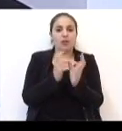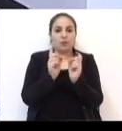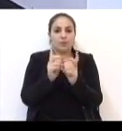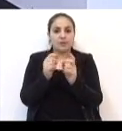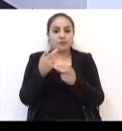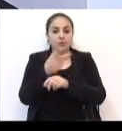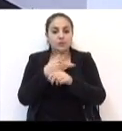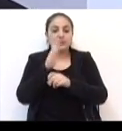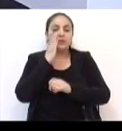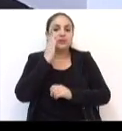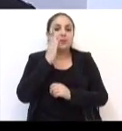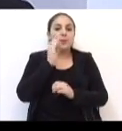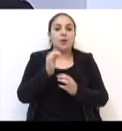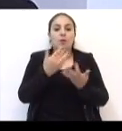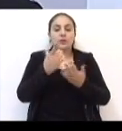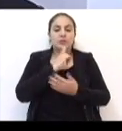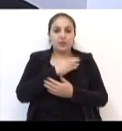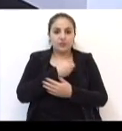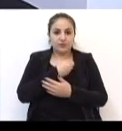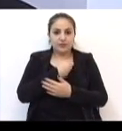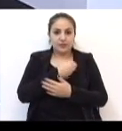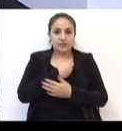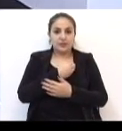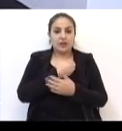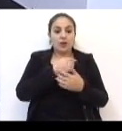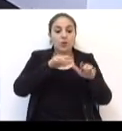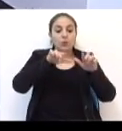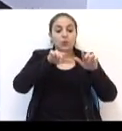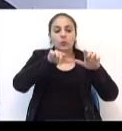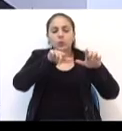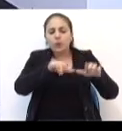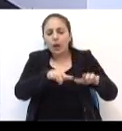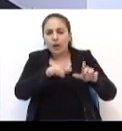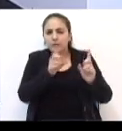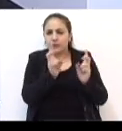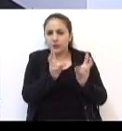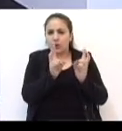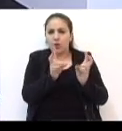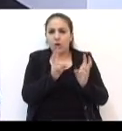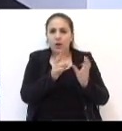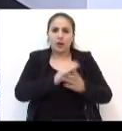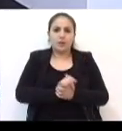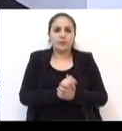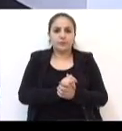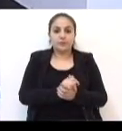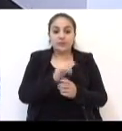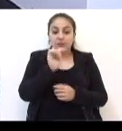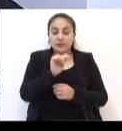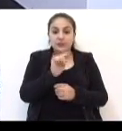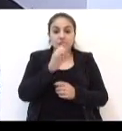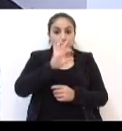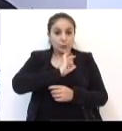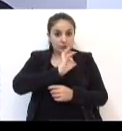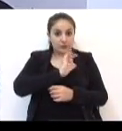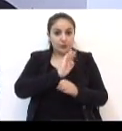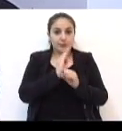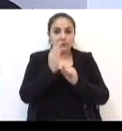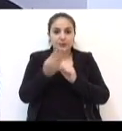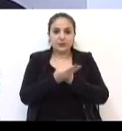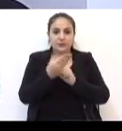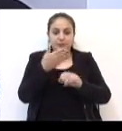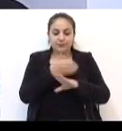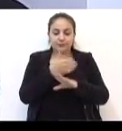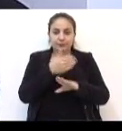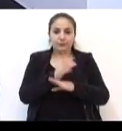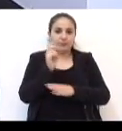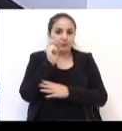da comunidade aonde está aquele ponto de droga, aonde está aquele milhante. Esse policial lá no bairro, inserido